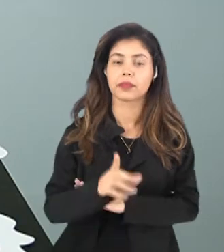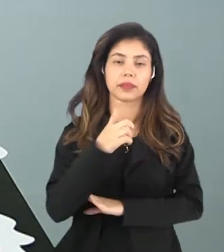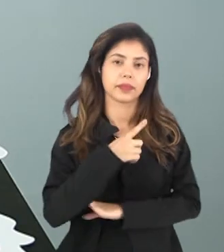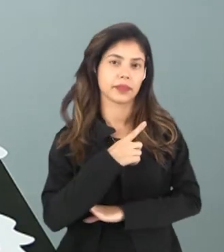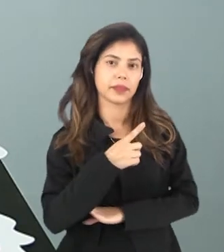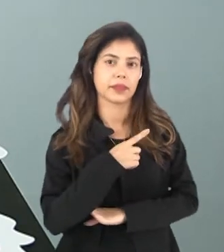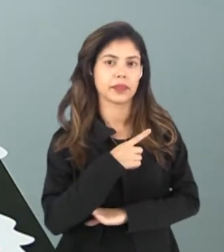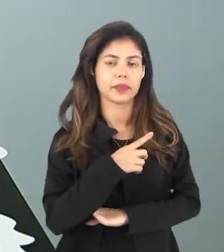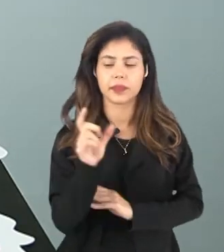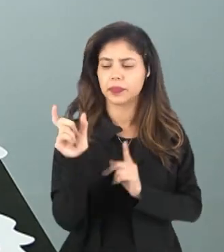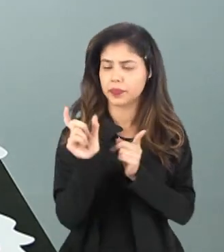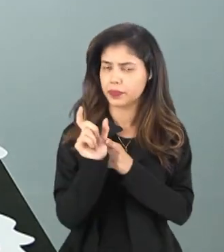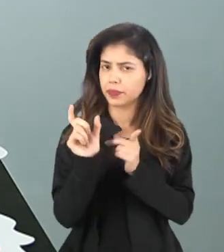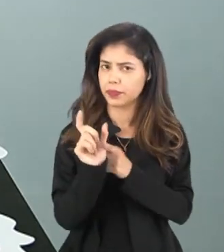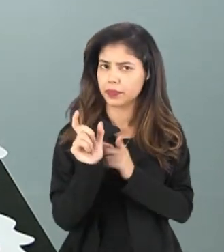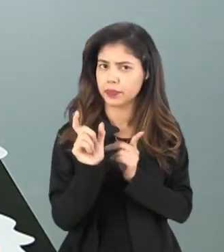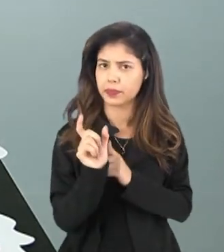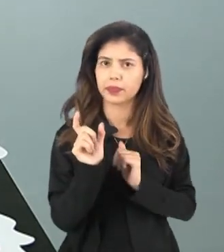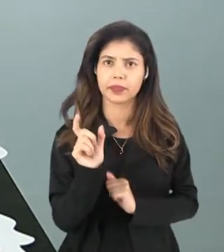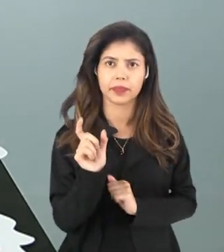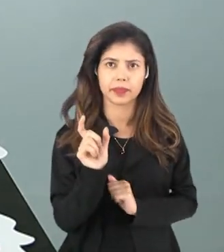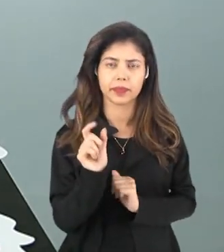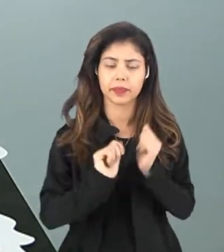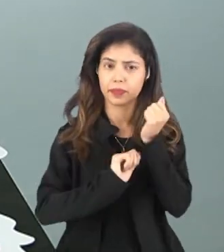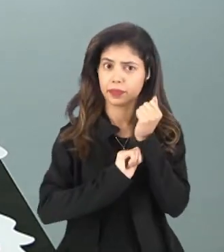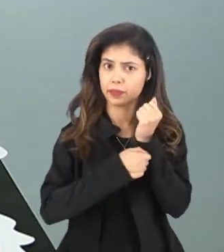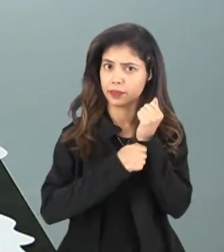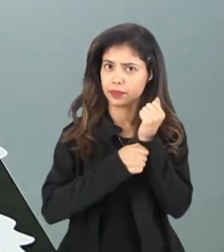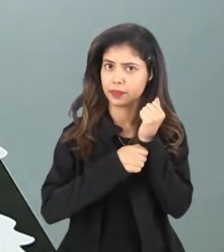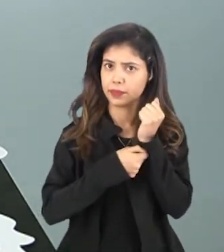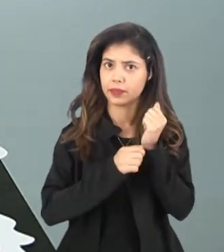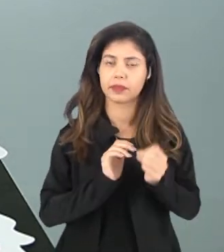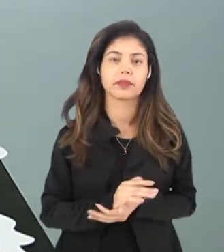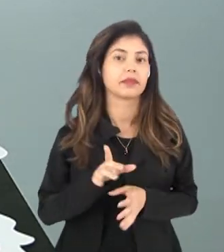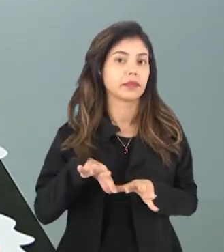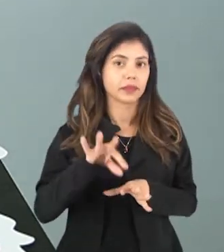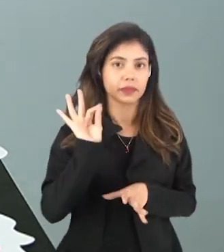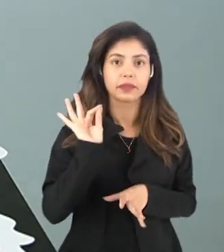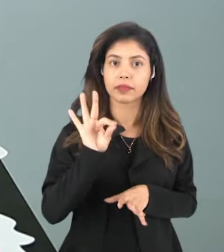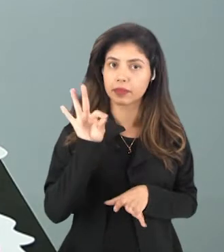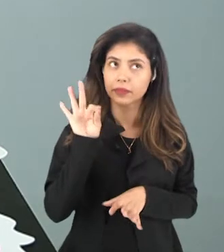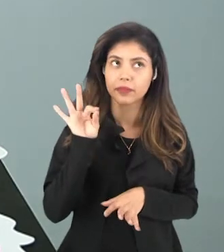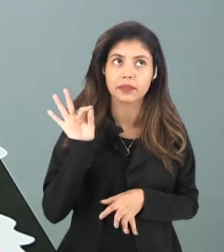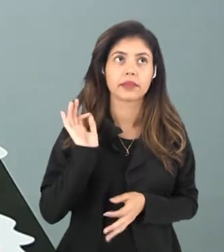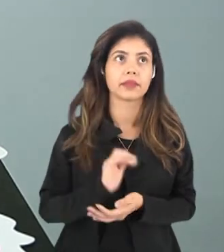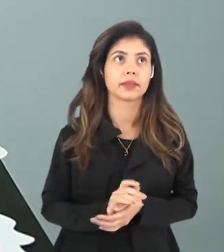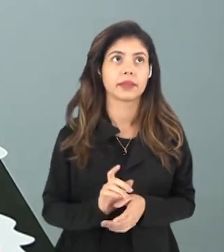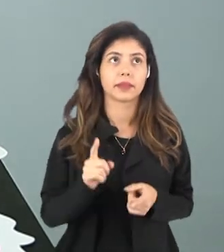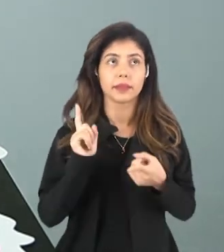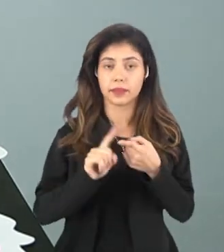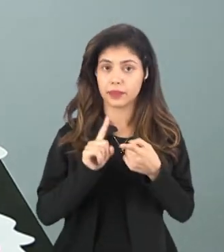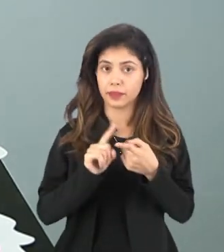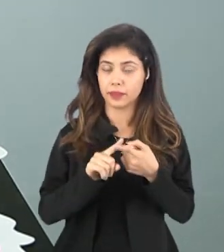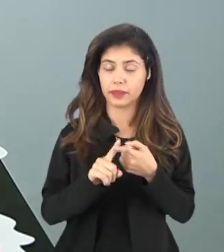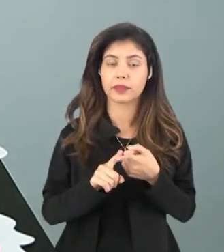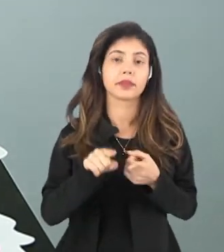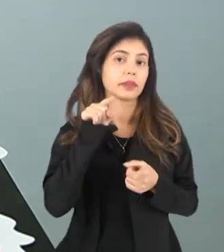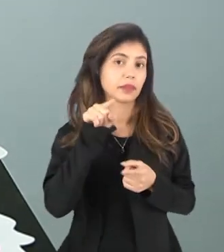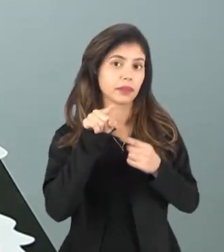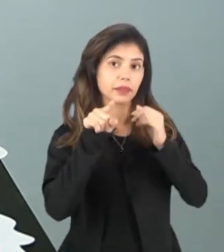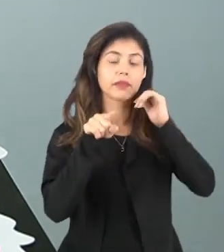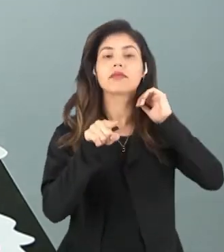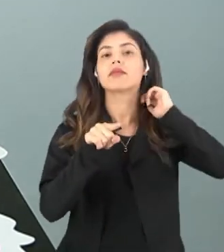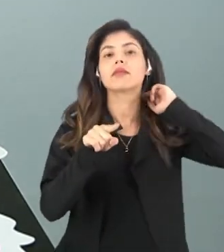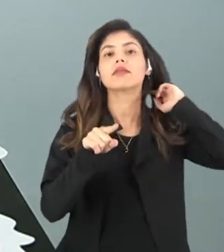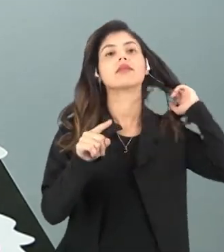nós temos palavras palavras secretas eu vou tirar a primeira palavra e